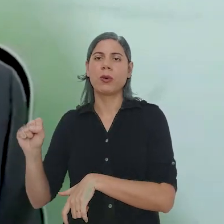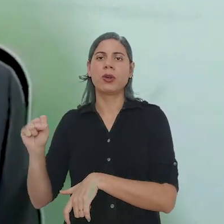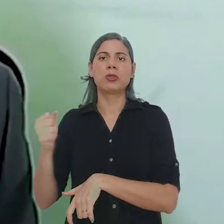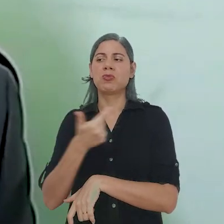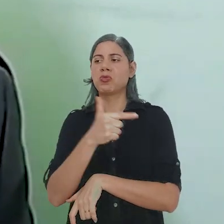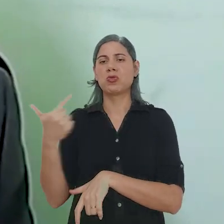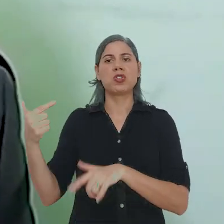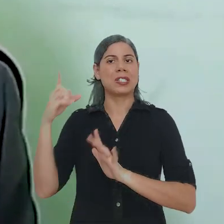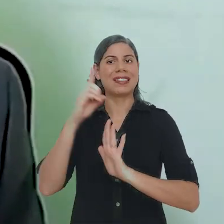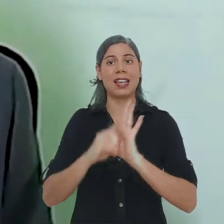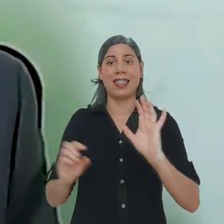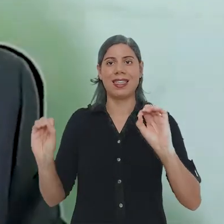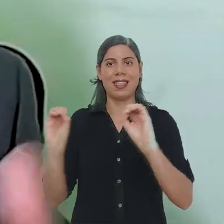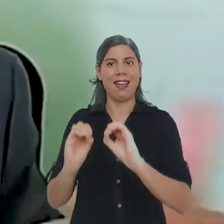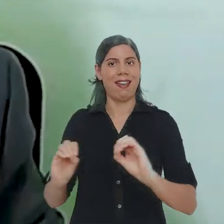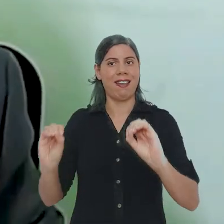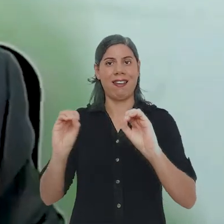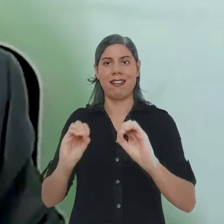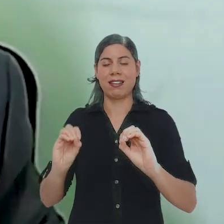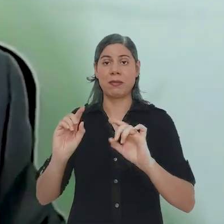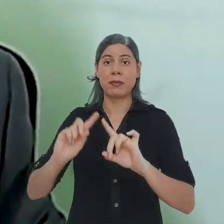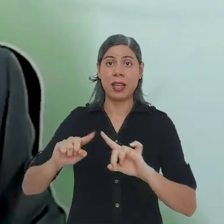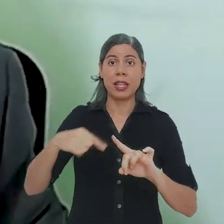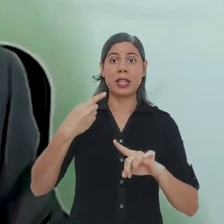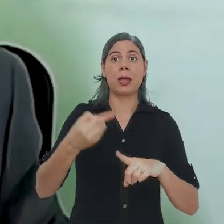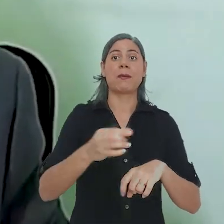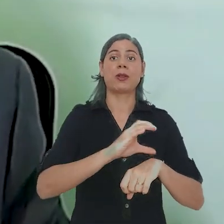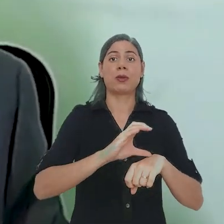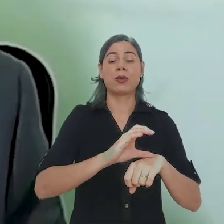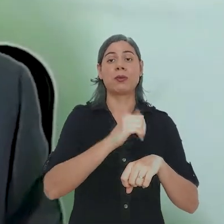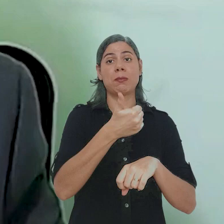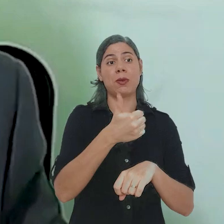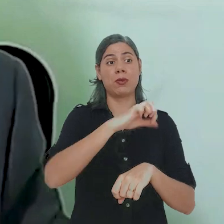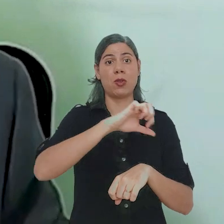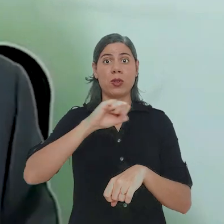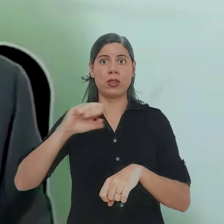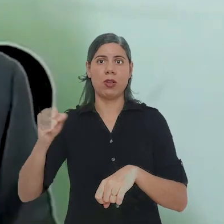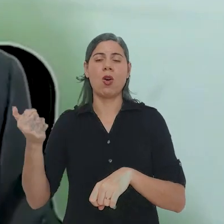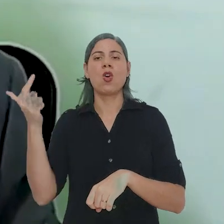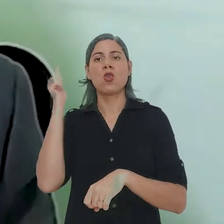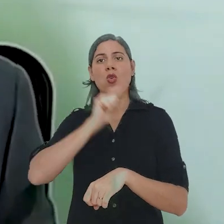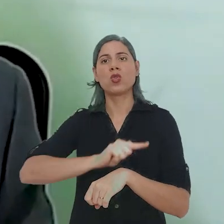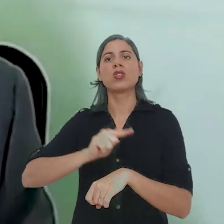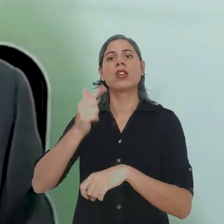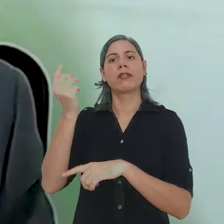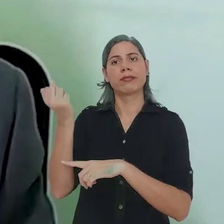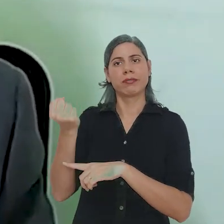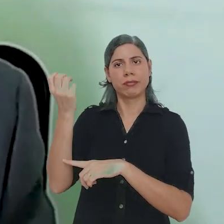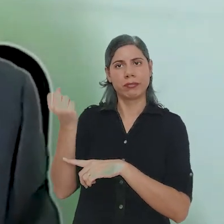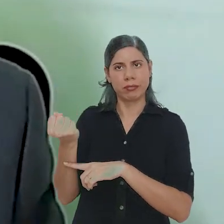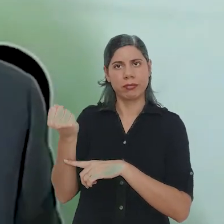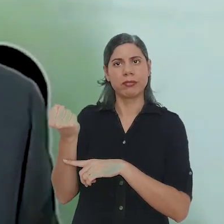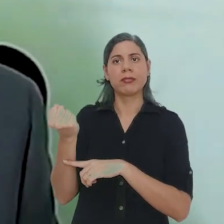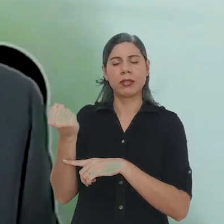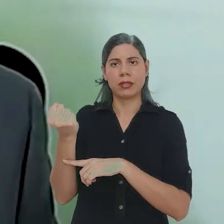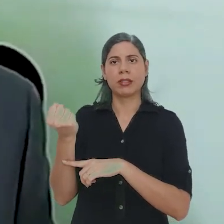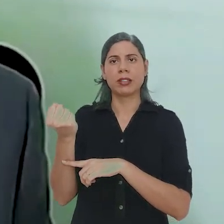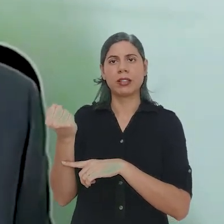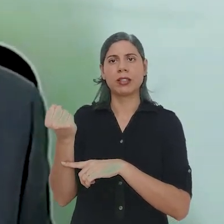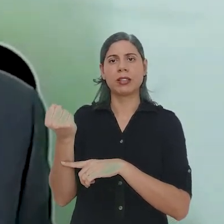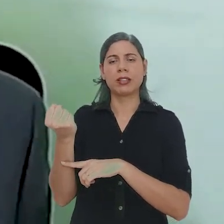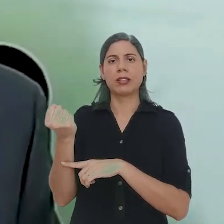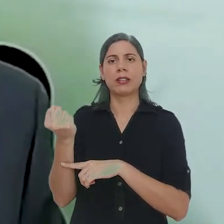tinham nenhum tipo de direito. Aí, a partir da Constituição de 88, eles passaram a ter esse benefício assistencial, que ele não pode